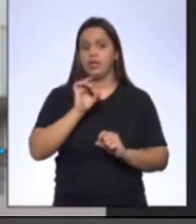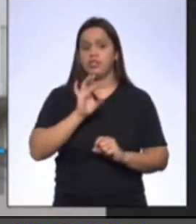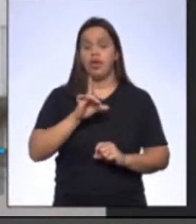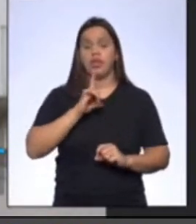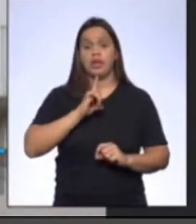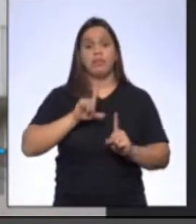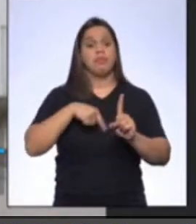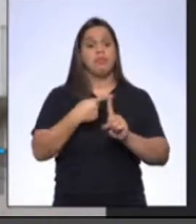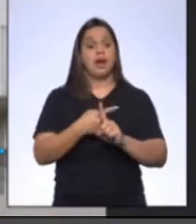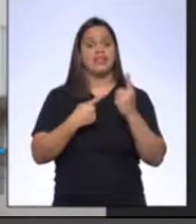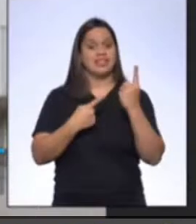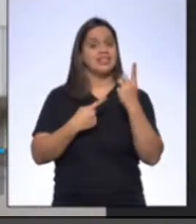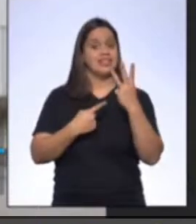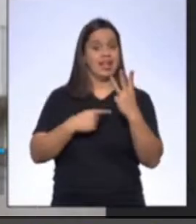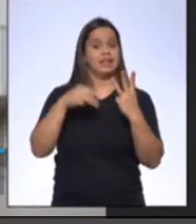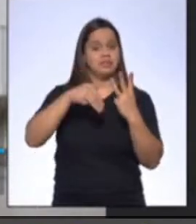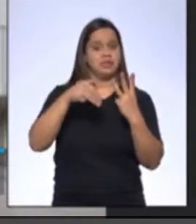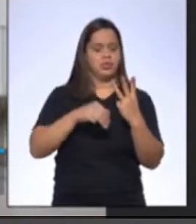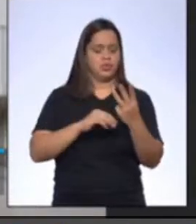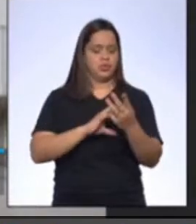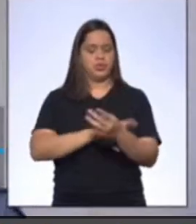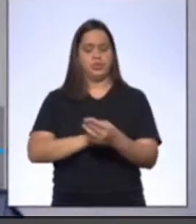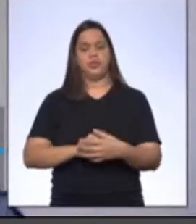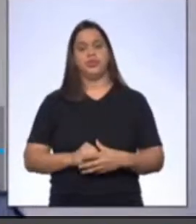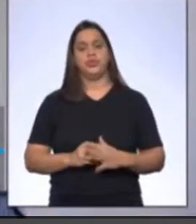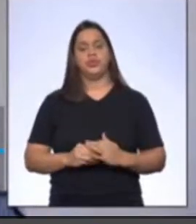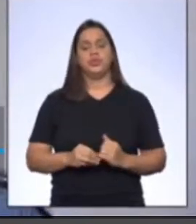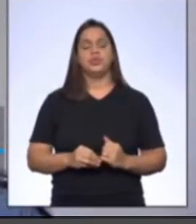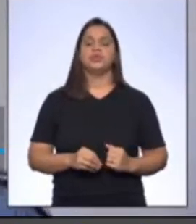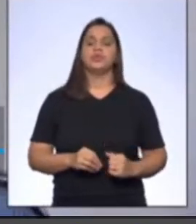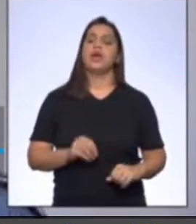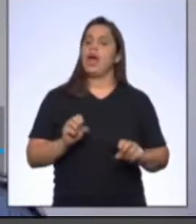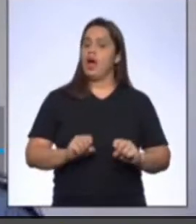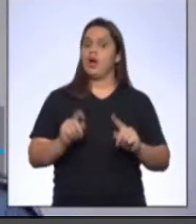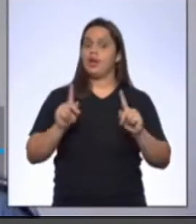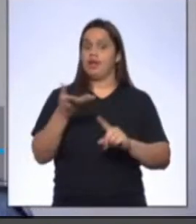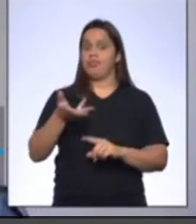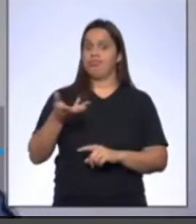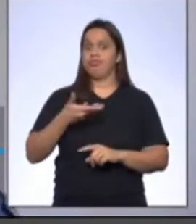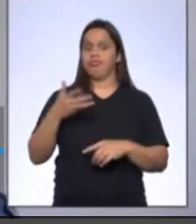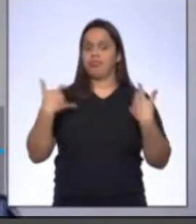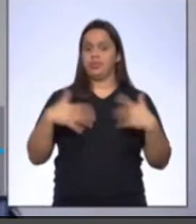13 minutos, tá ok? Tá ok, vamos correr.